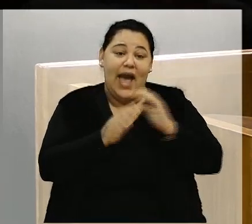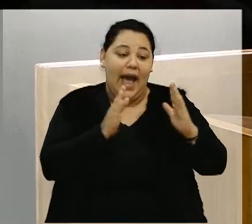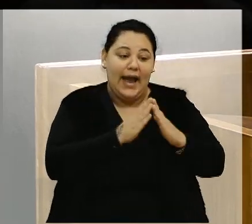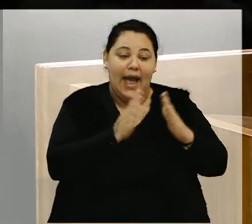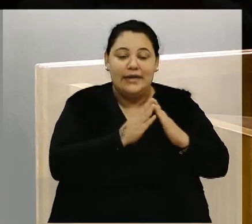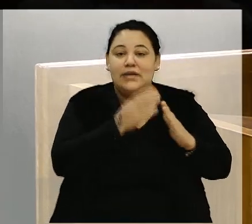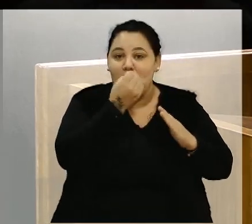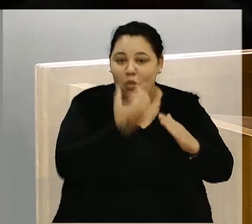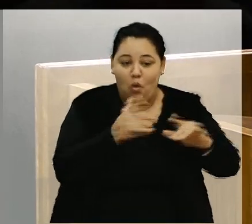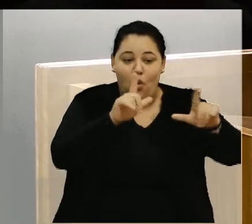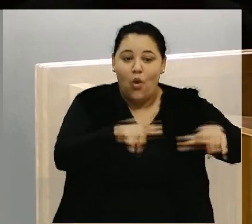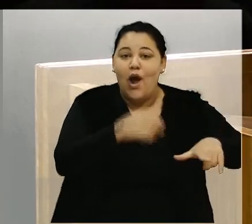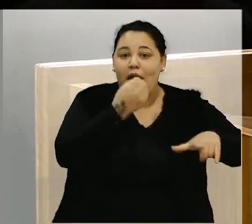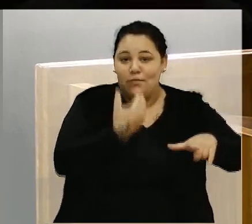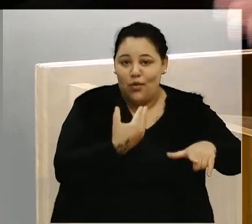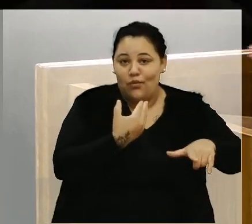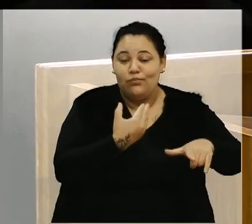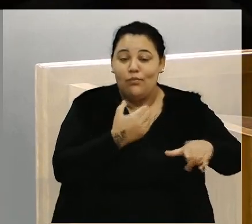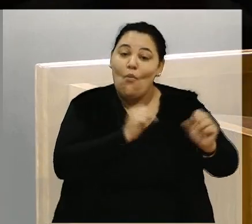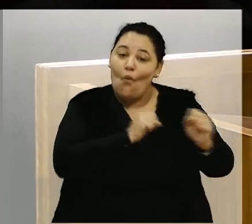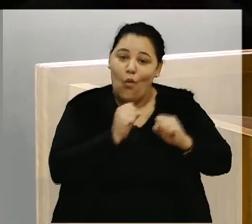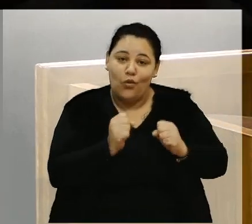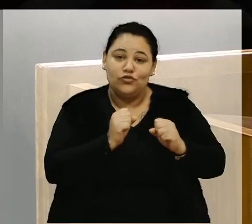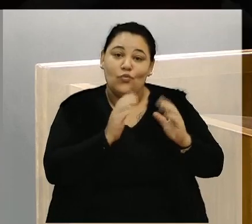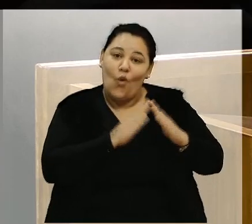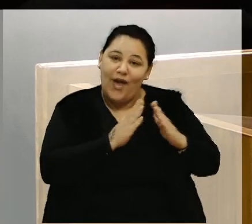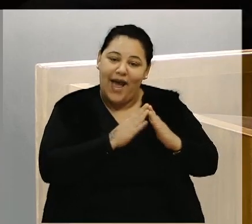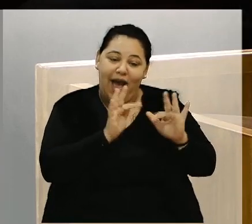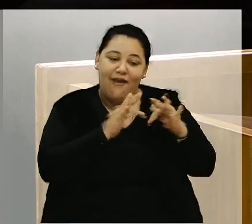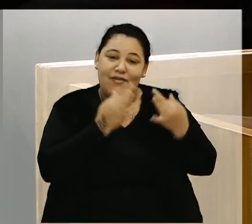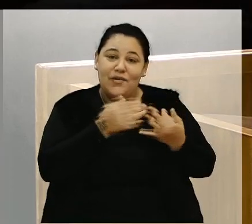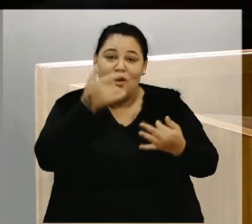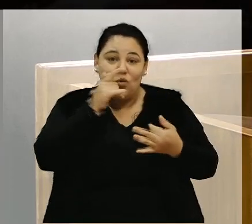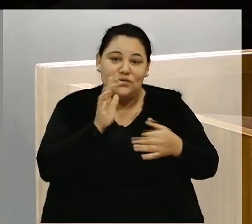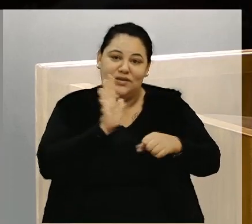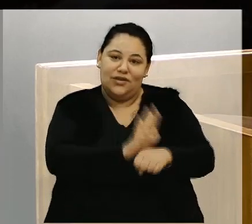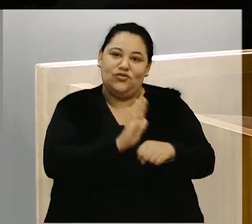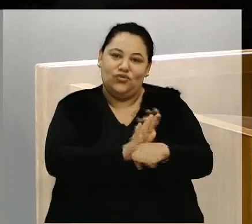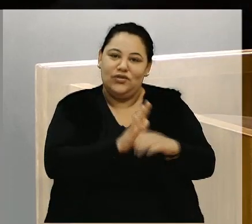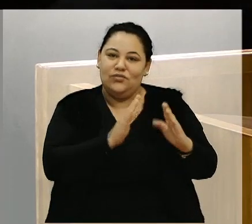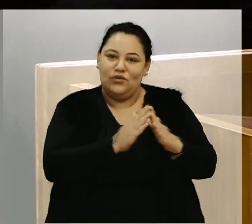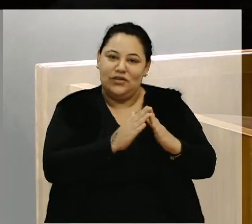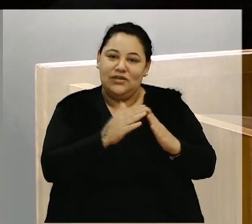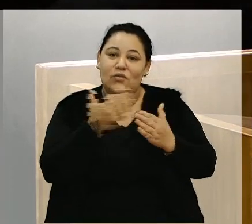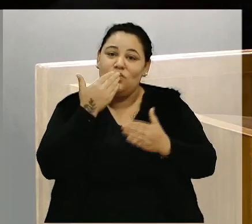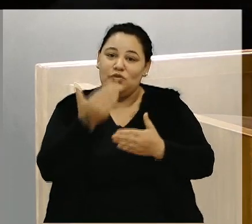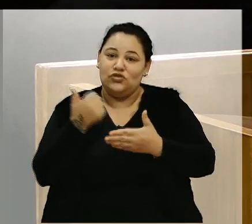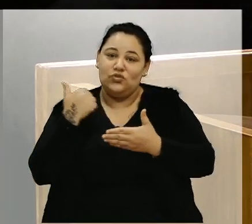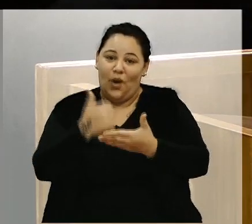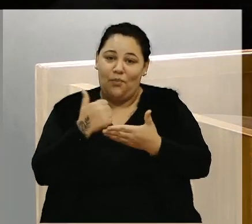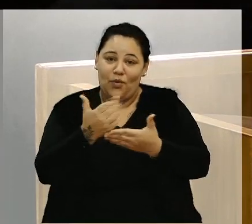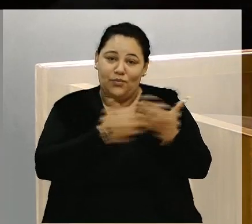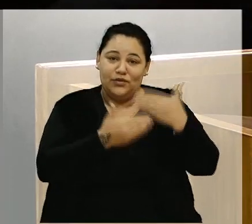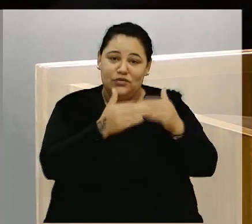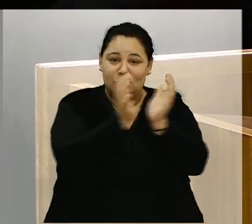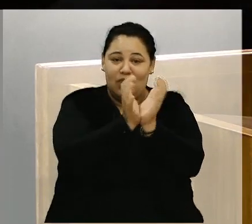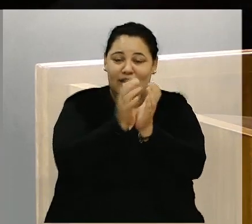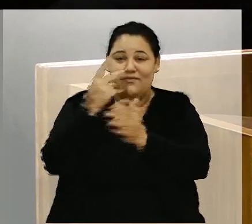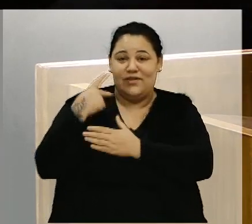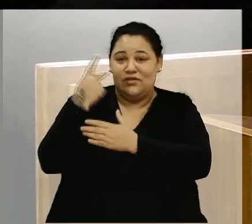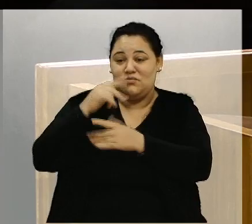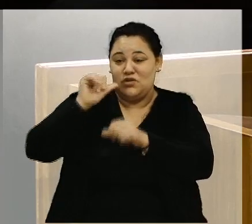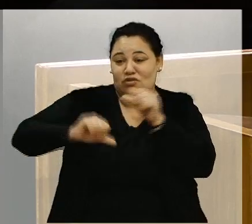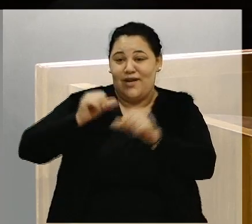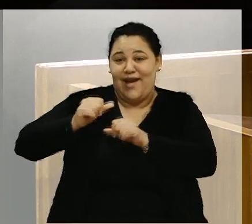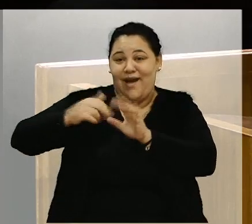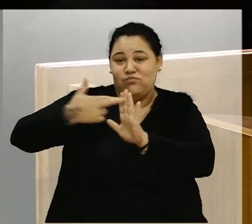para morar, que a família consiga esse auxílio moradia. Então, esse apoio que eu peço para os colegas vereadores, que a gente altere